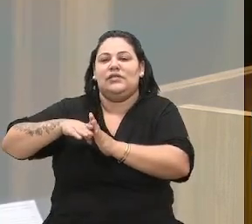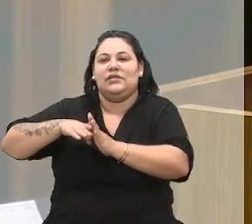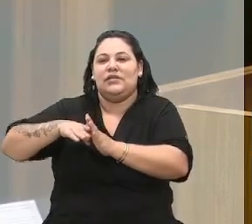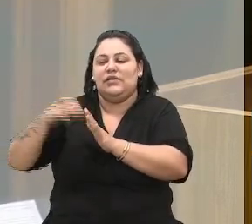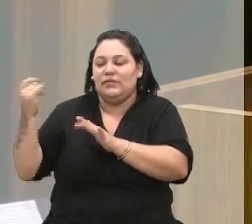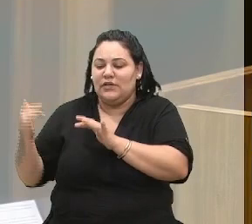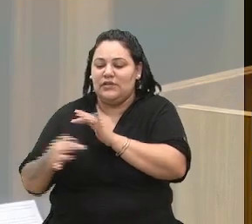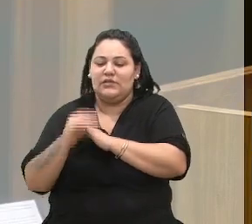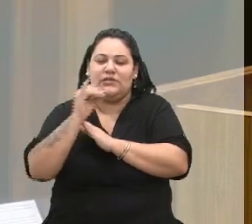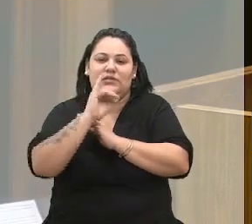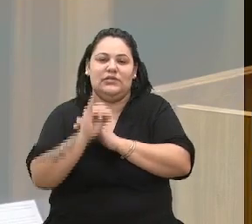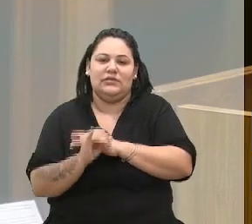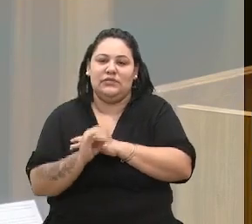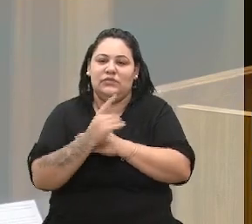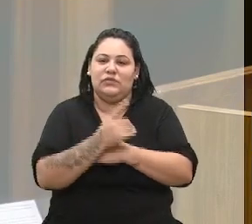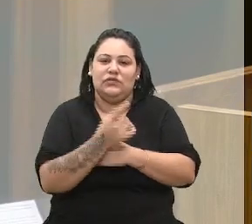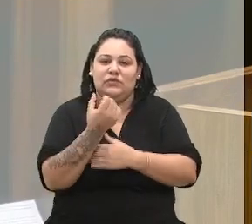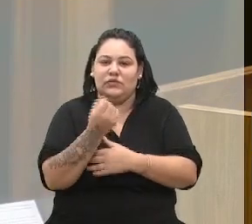imigrantes italianos a partir de